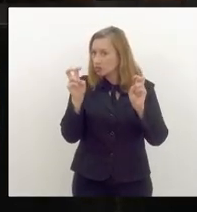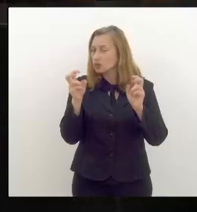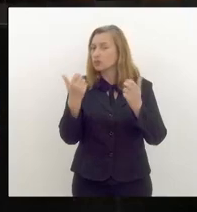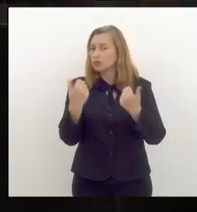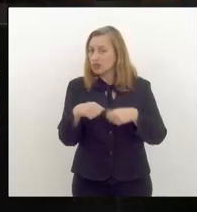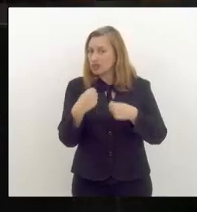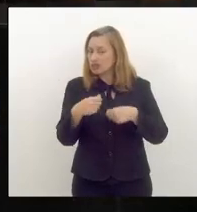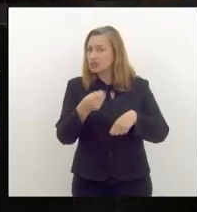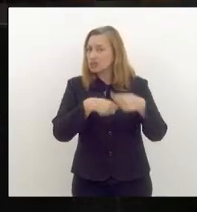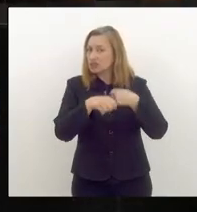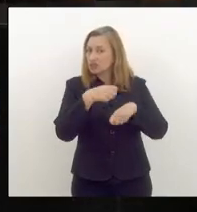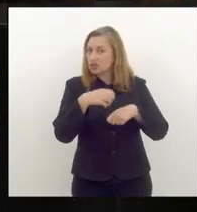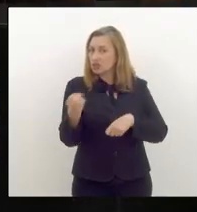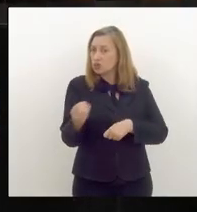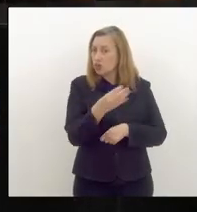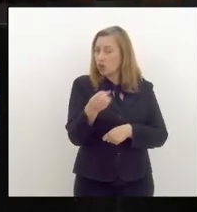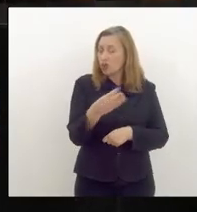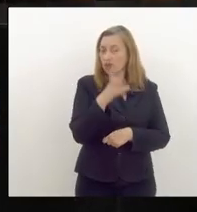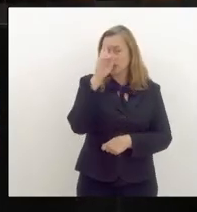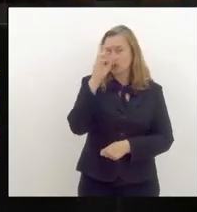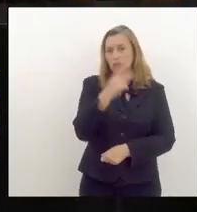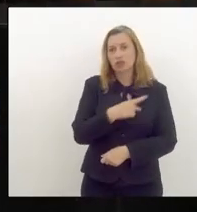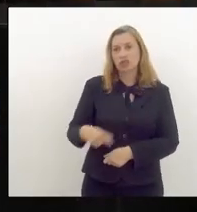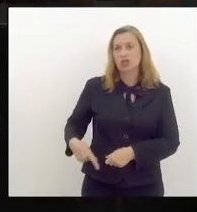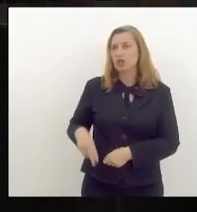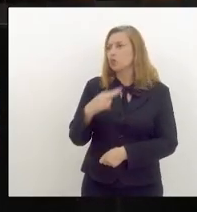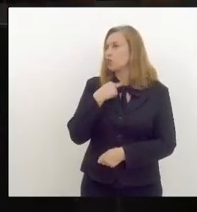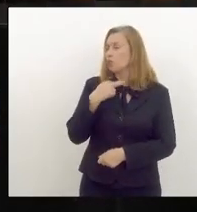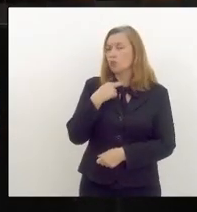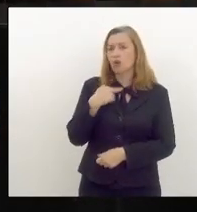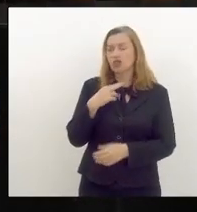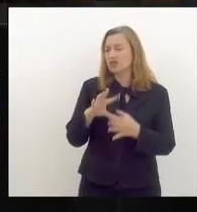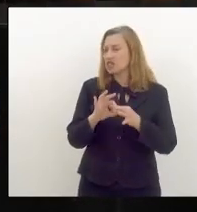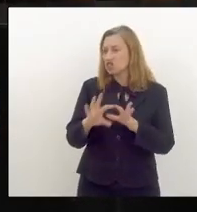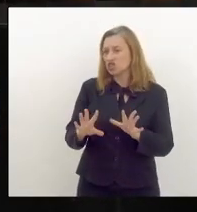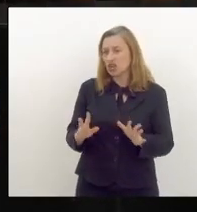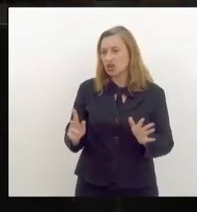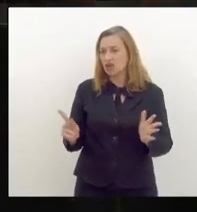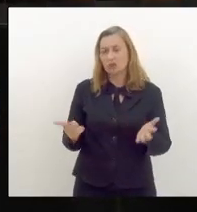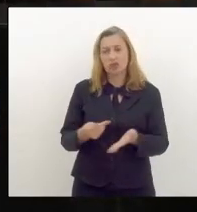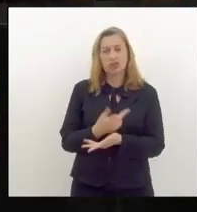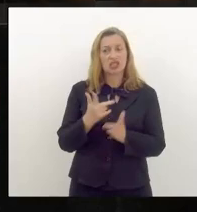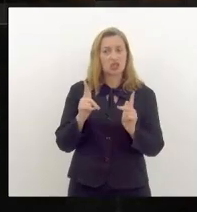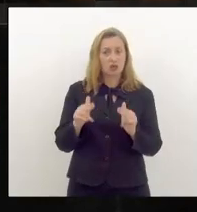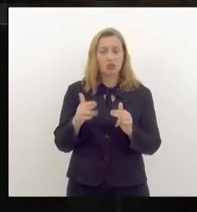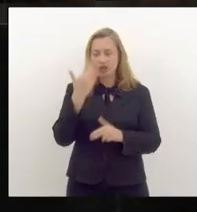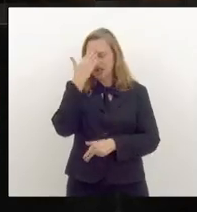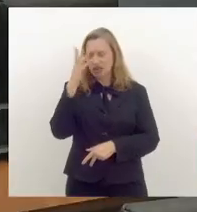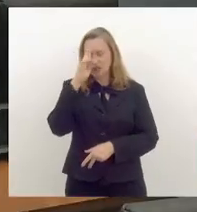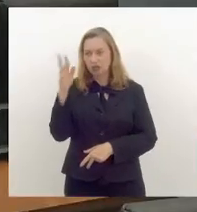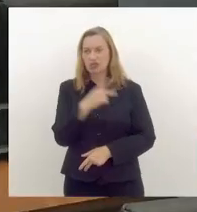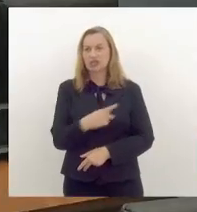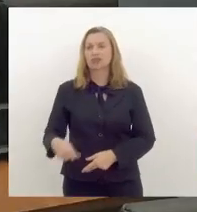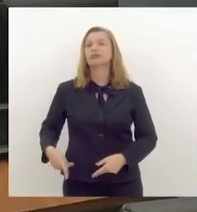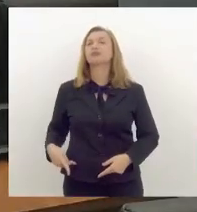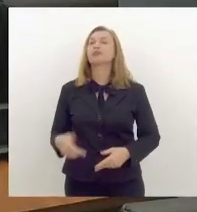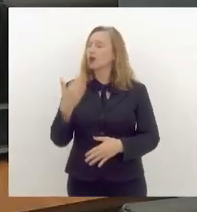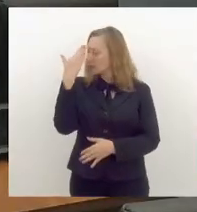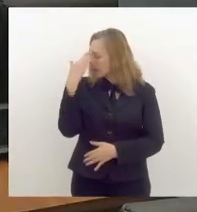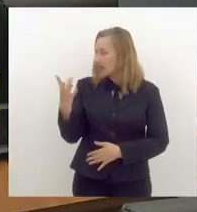por novas negociações senhora Presidente não pode ser como está isso obrigado senhora presidente tá